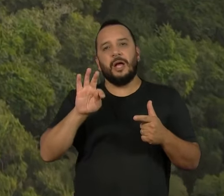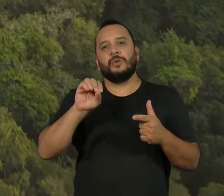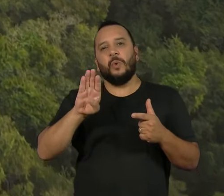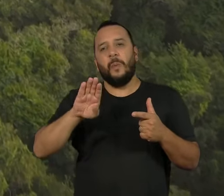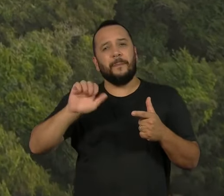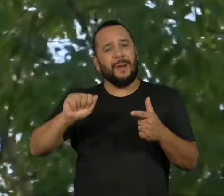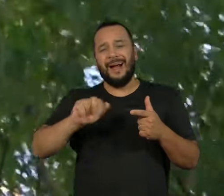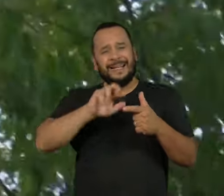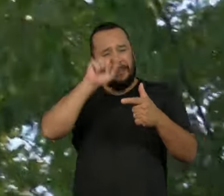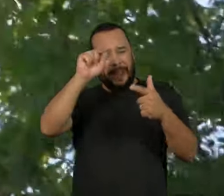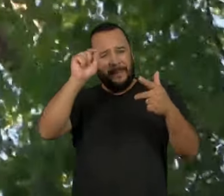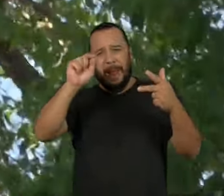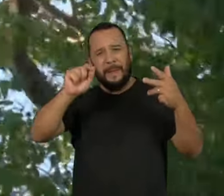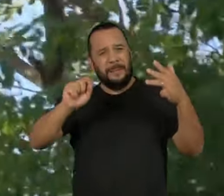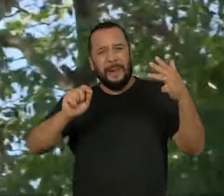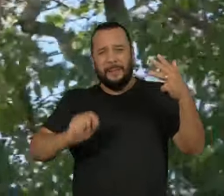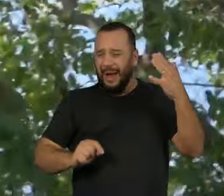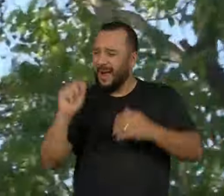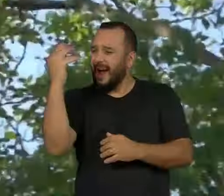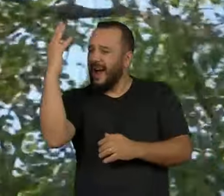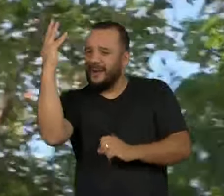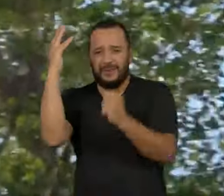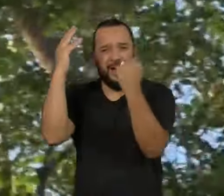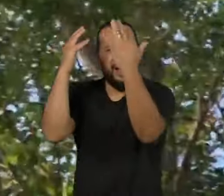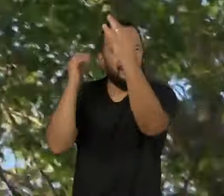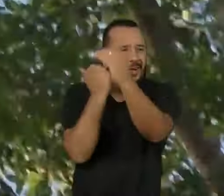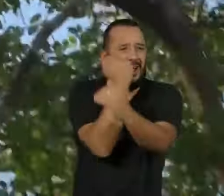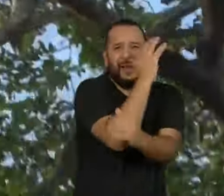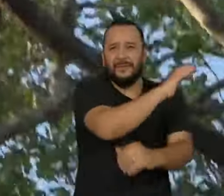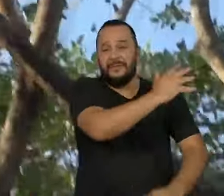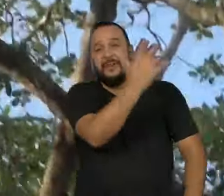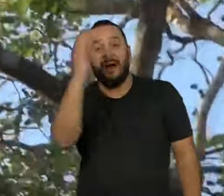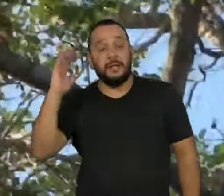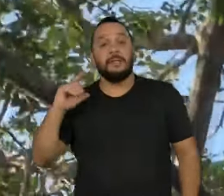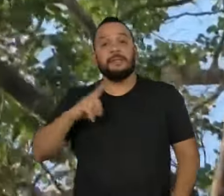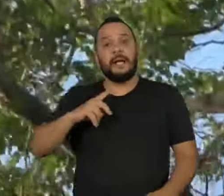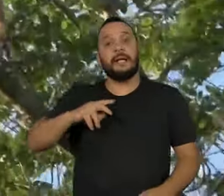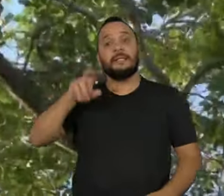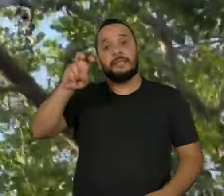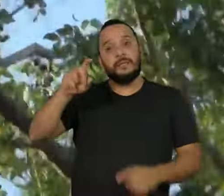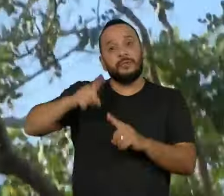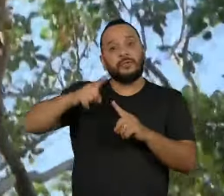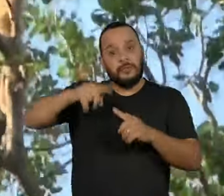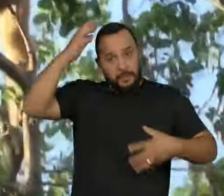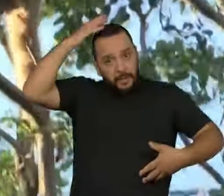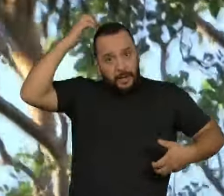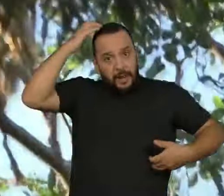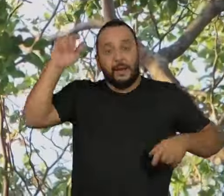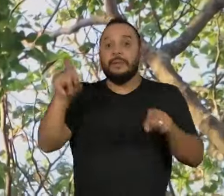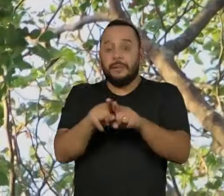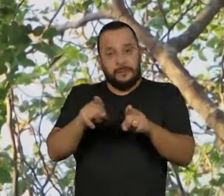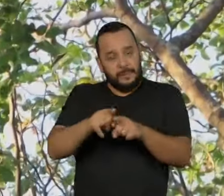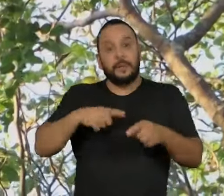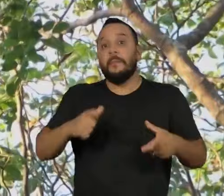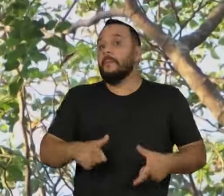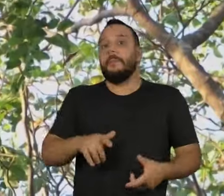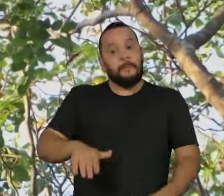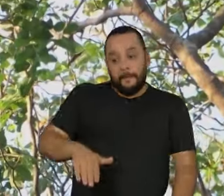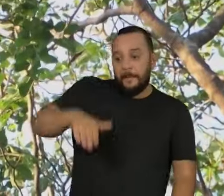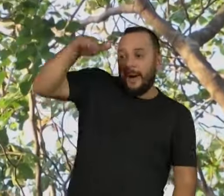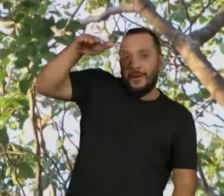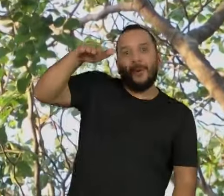a fauna. São 5 espécies de primatas. Entre elas, a maior das Américas, o Muriqui do Sul ou